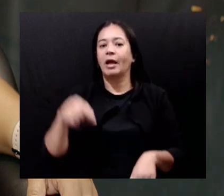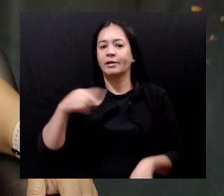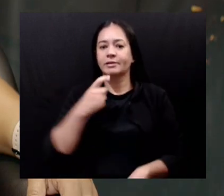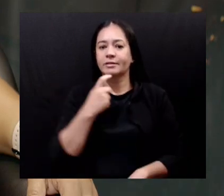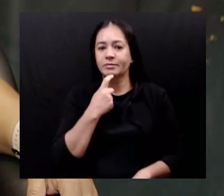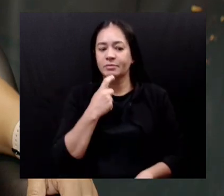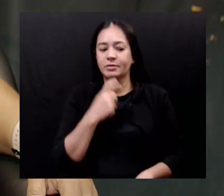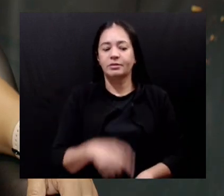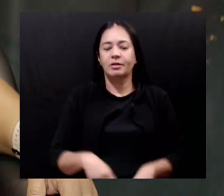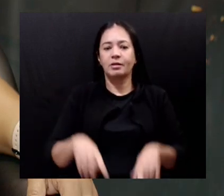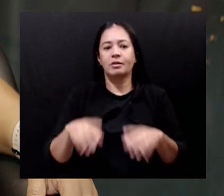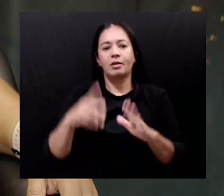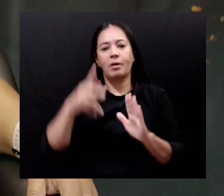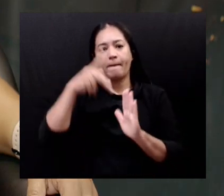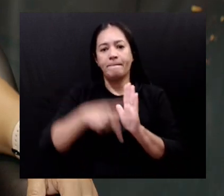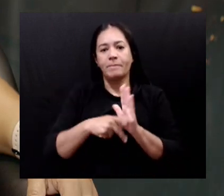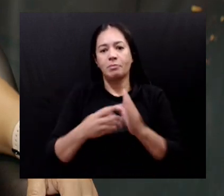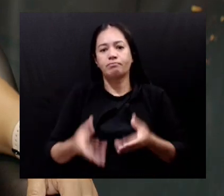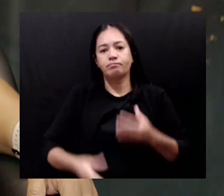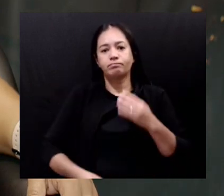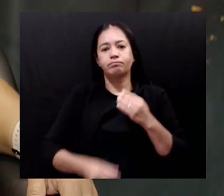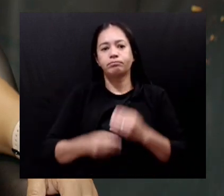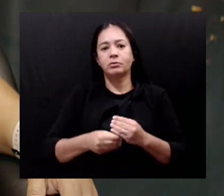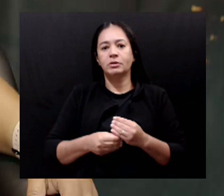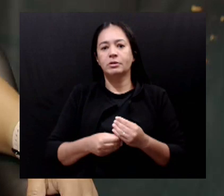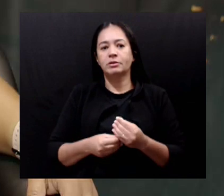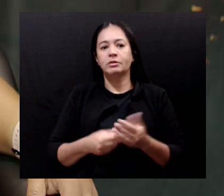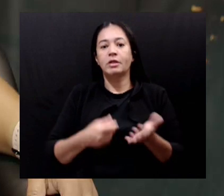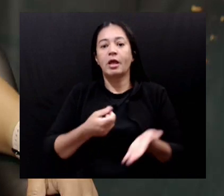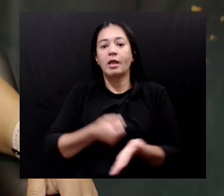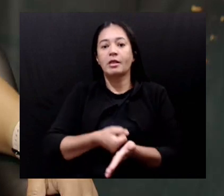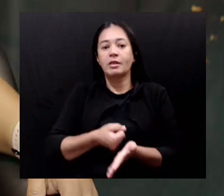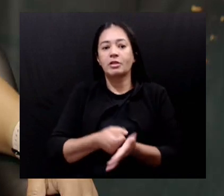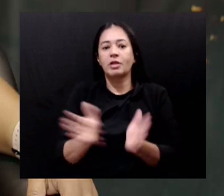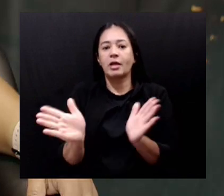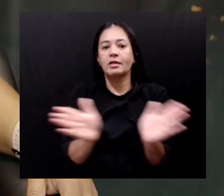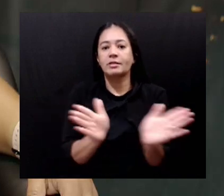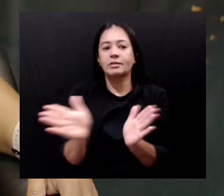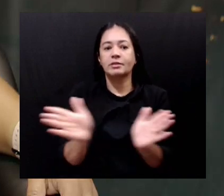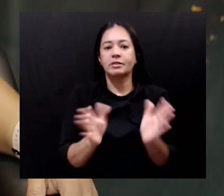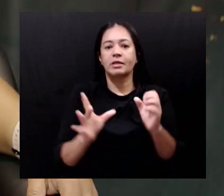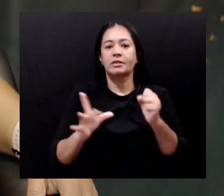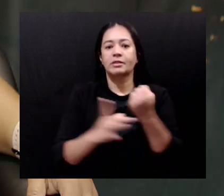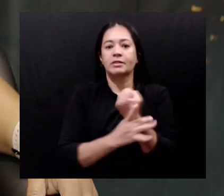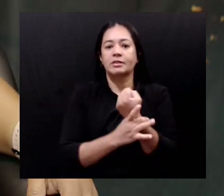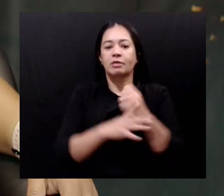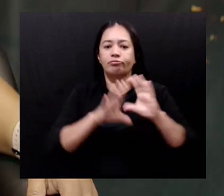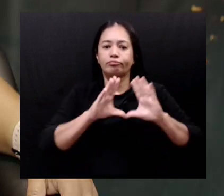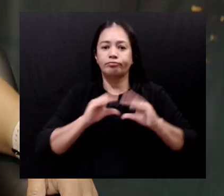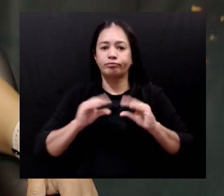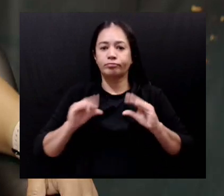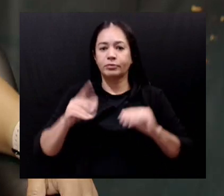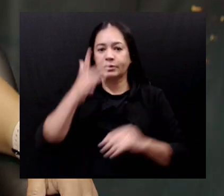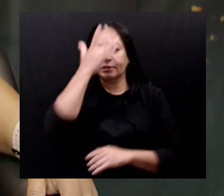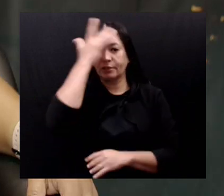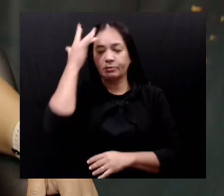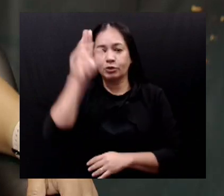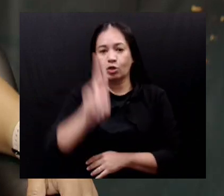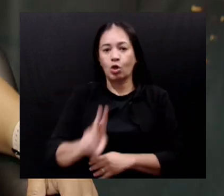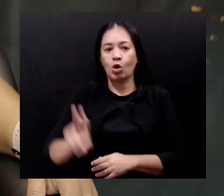reforça exigências relacionadas à acessibilidade, segurança e conforto dos usuários, destacando medidas como